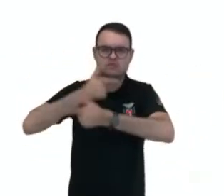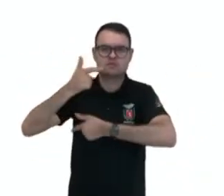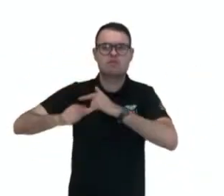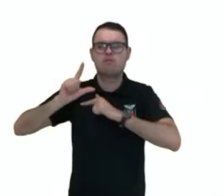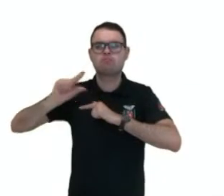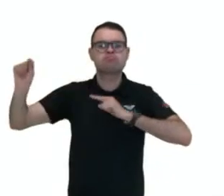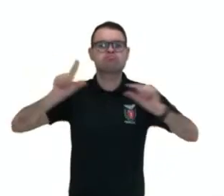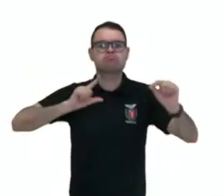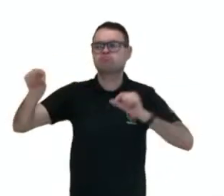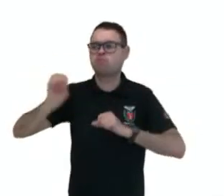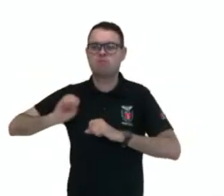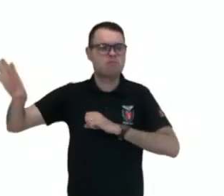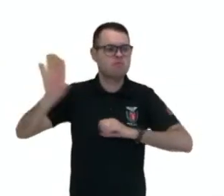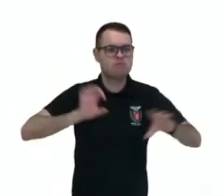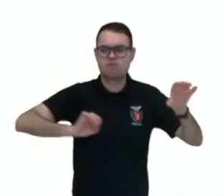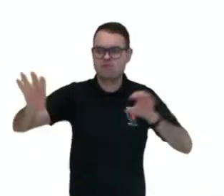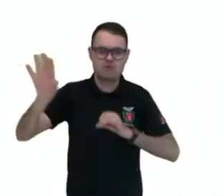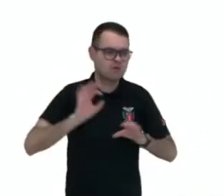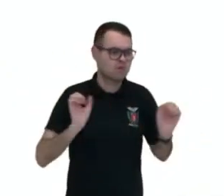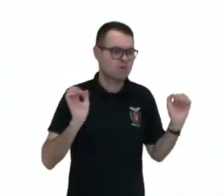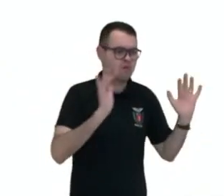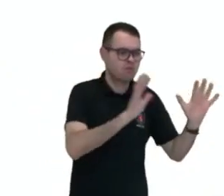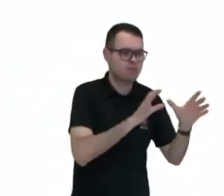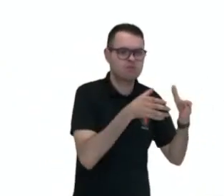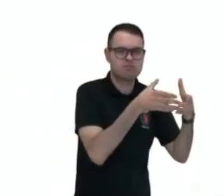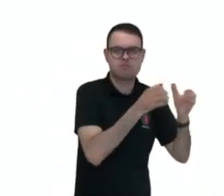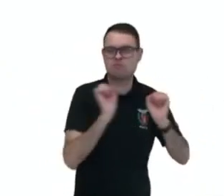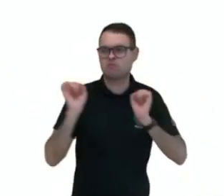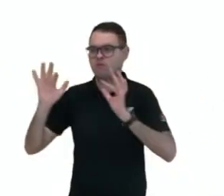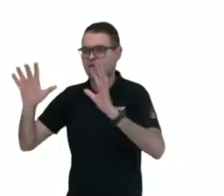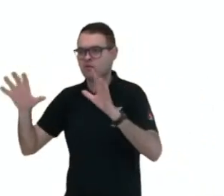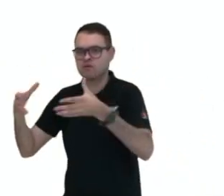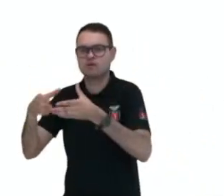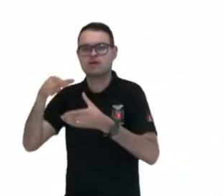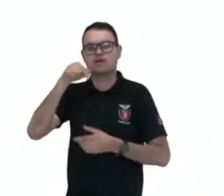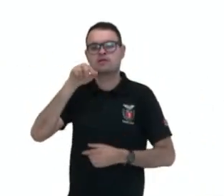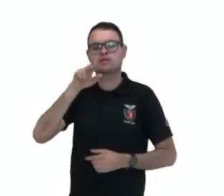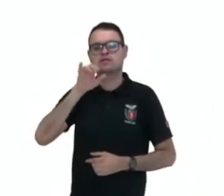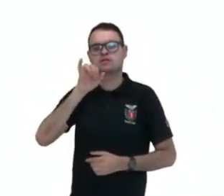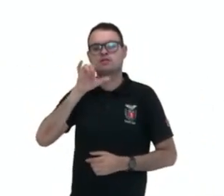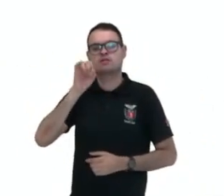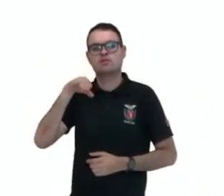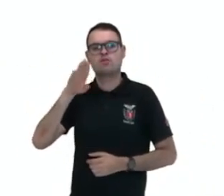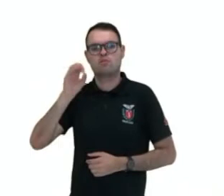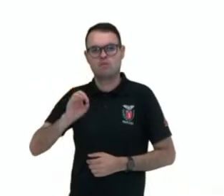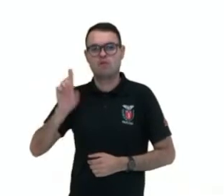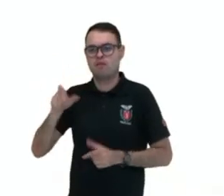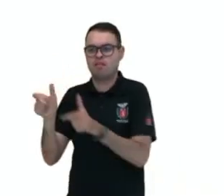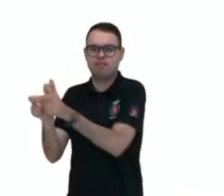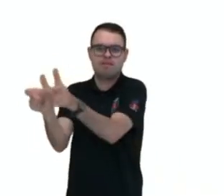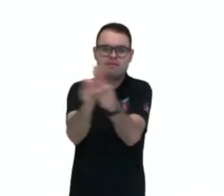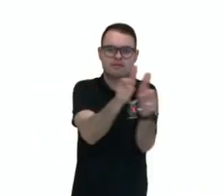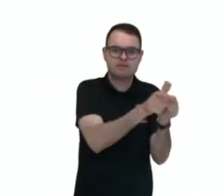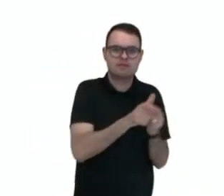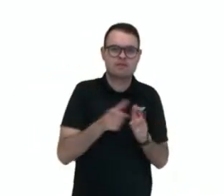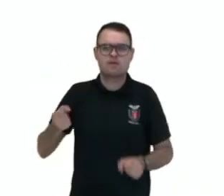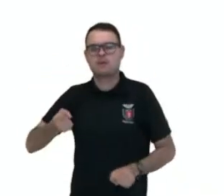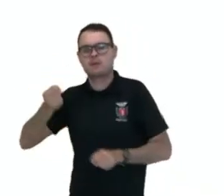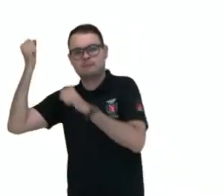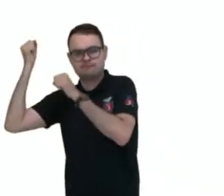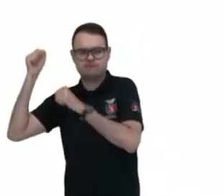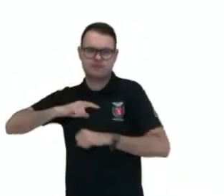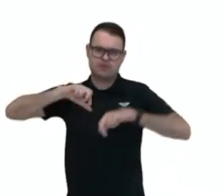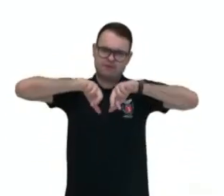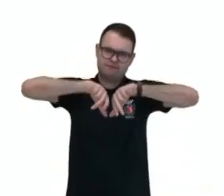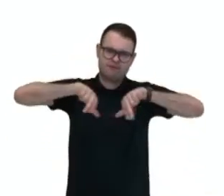e nessas fugas eles formavam os quilombos, que são comunidades formadas por africanos fugitivos da escravidão. Então nós temos vários